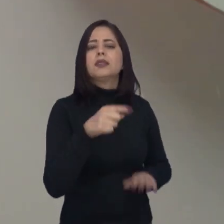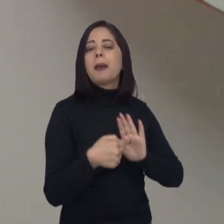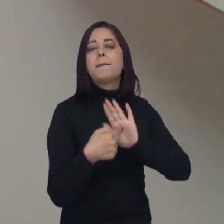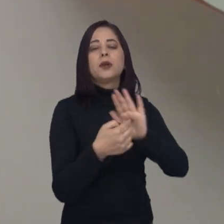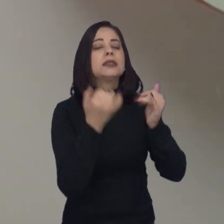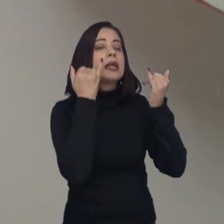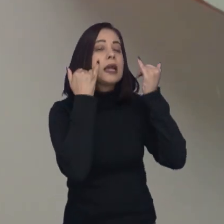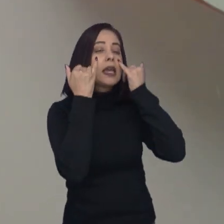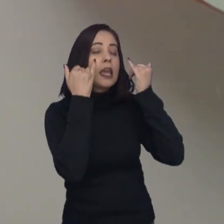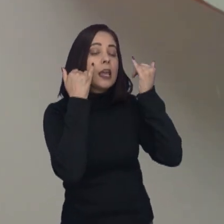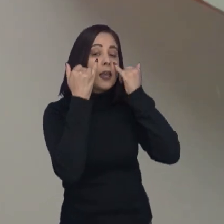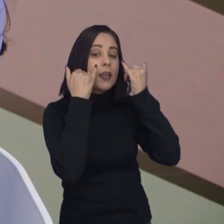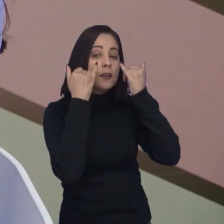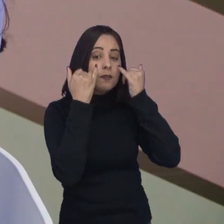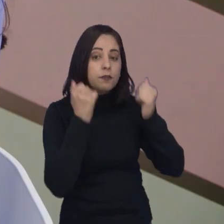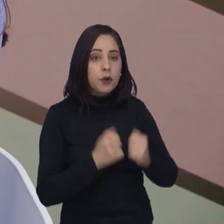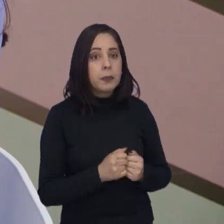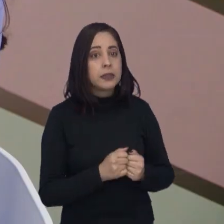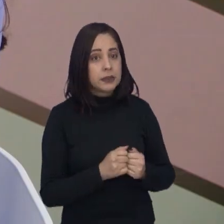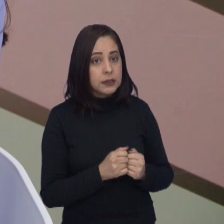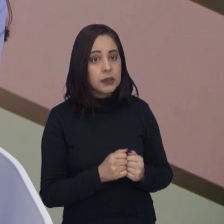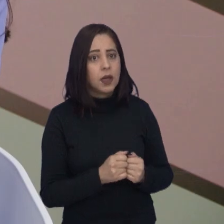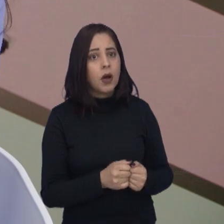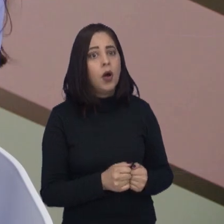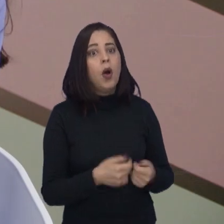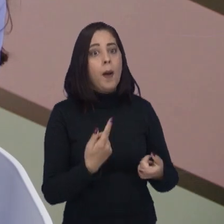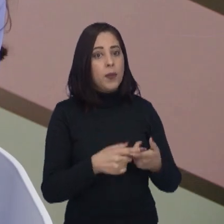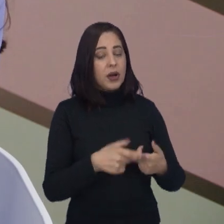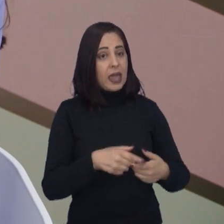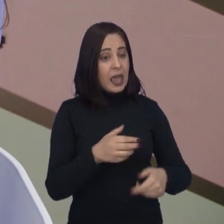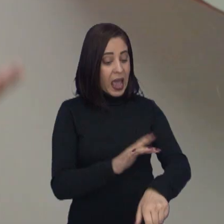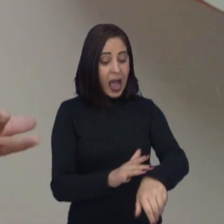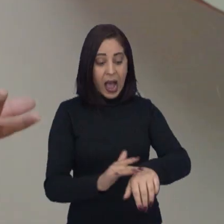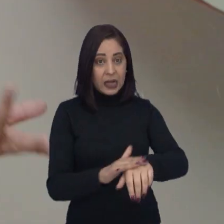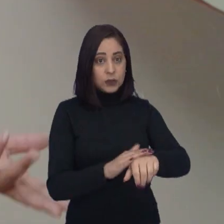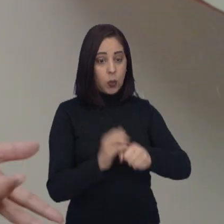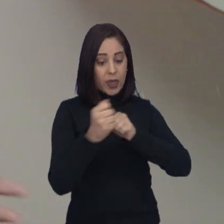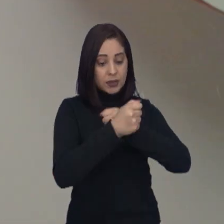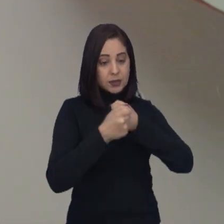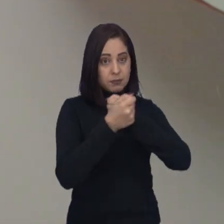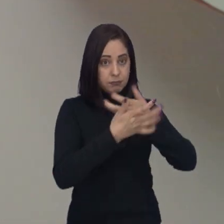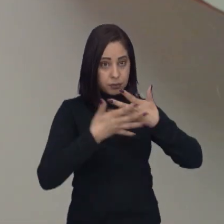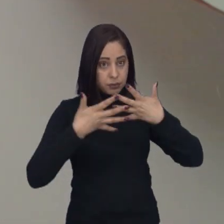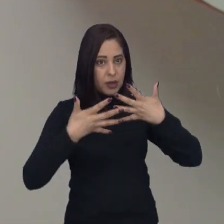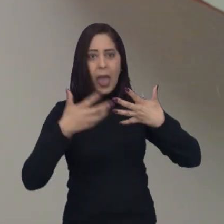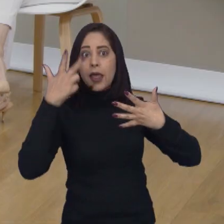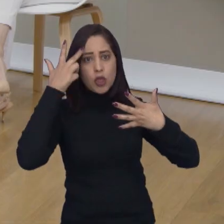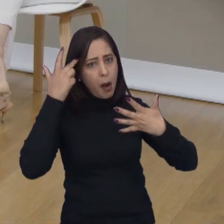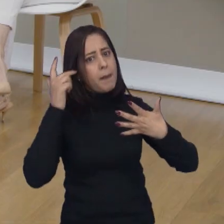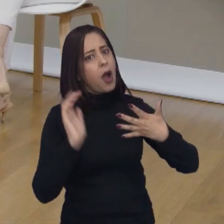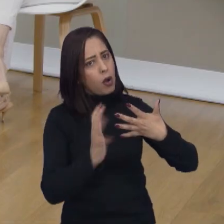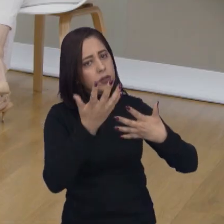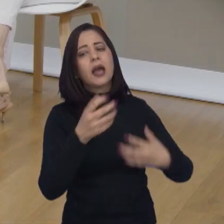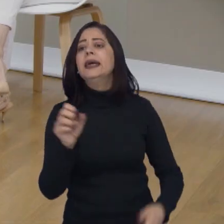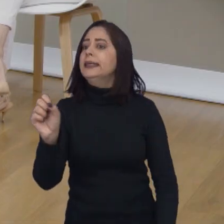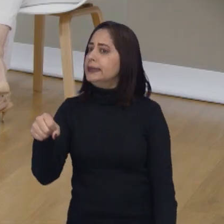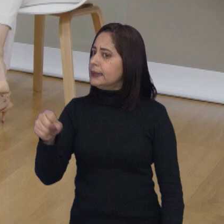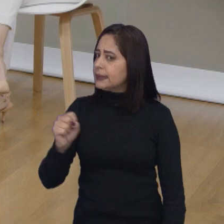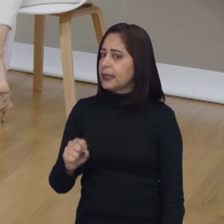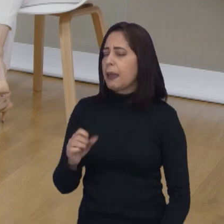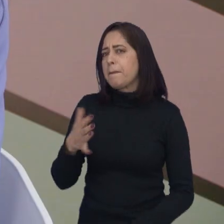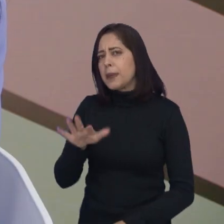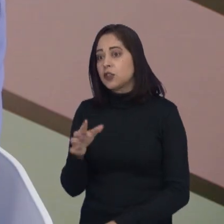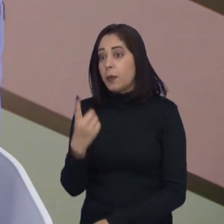gente estava conversando nos bastidores, que é muito comum, né, o vitiligo, mais comum do que a gente imagina. Muito comum. Cerca